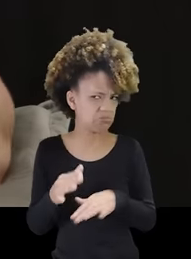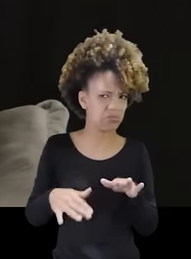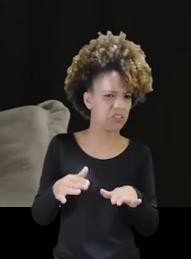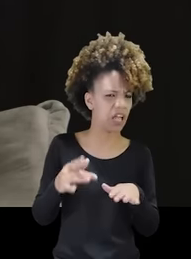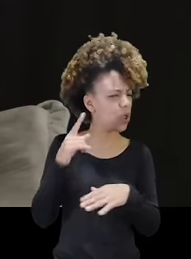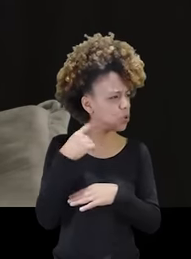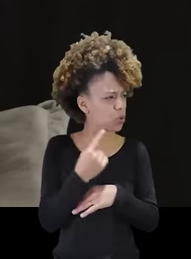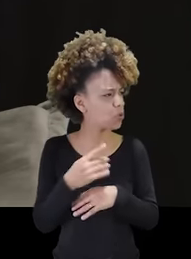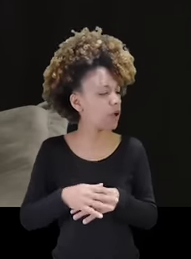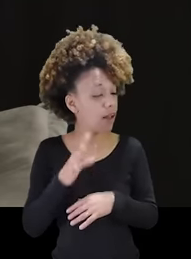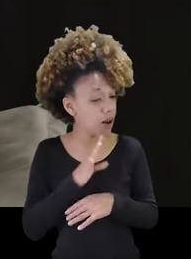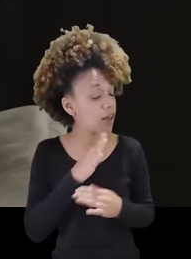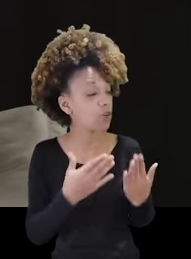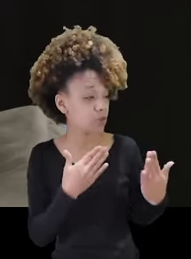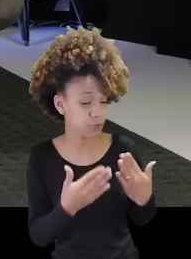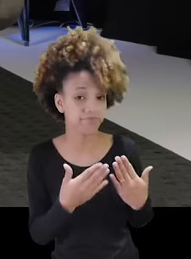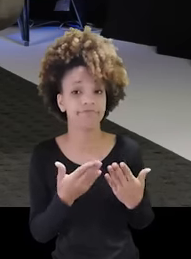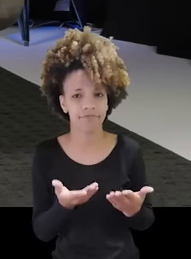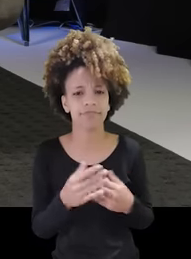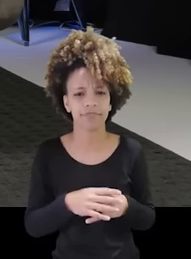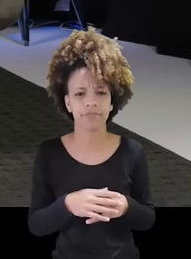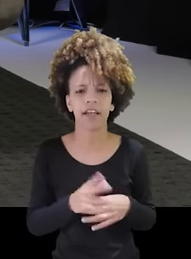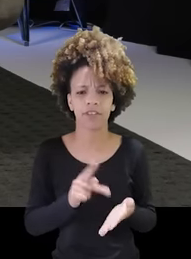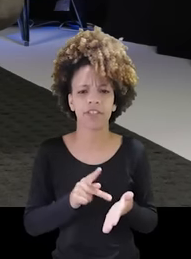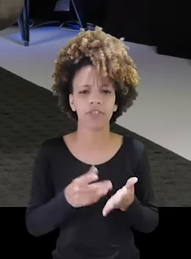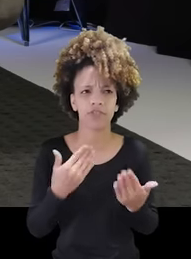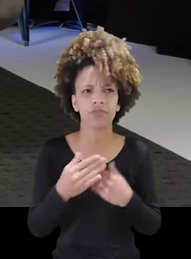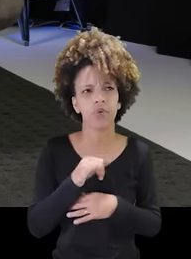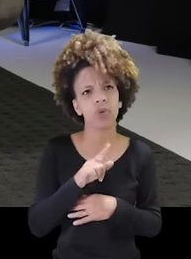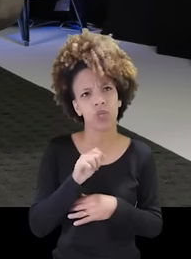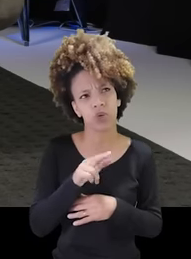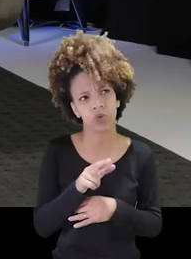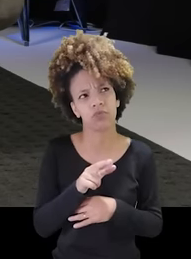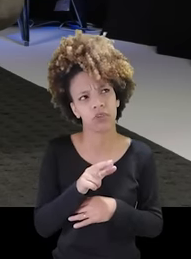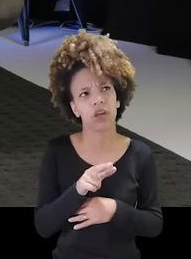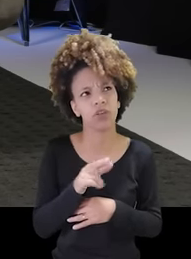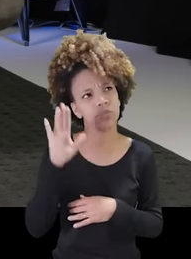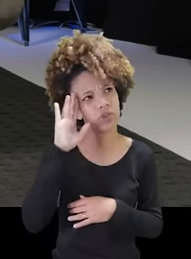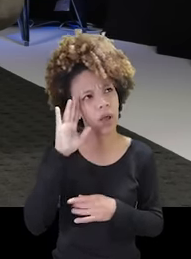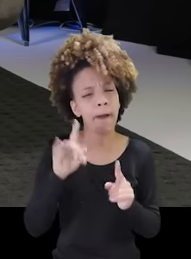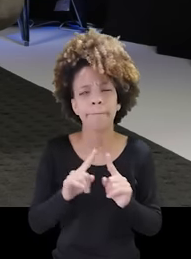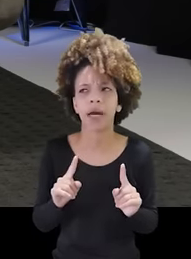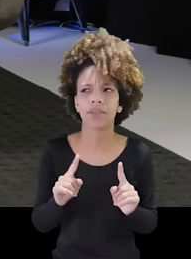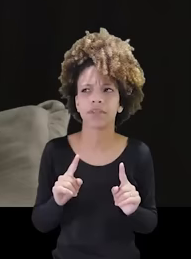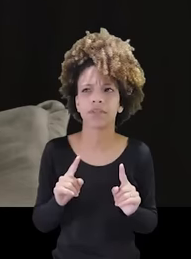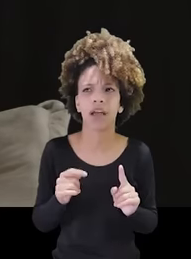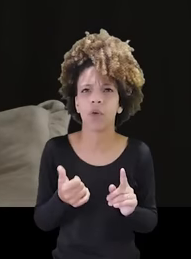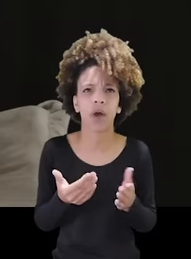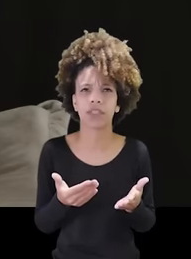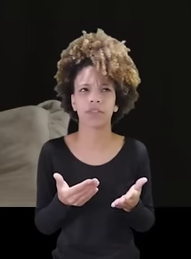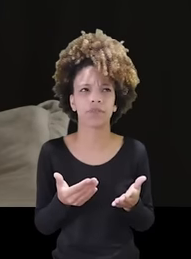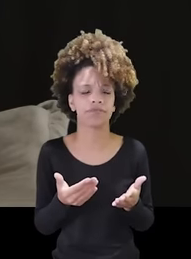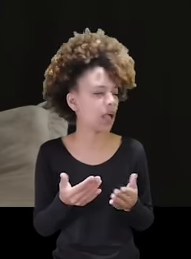cara é muito doido seria muito legal a gente bater um papo sobre eu bati o papo comigo sobre exército mas é